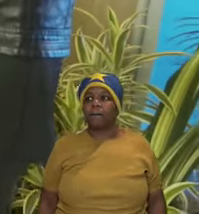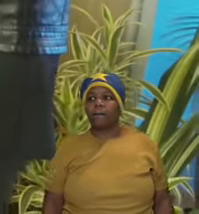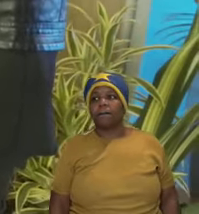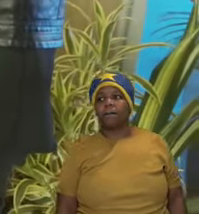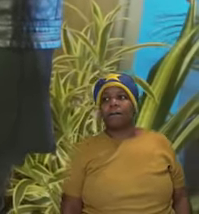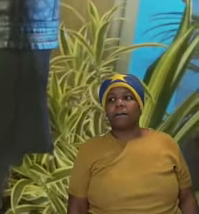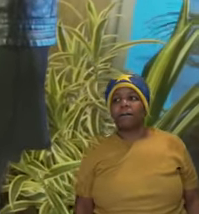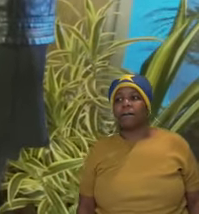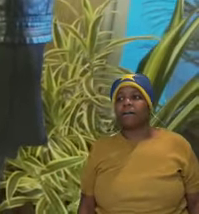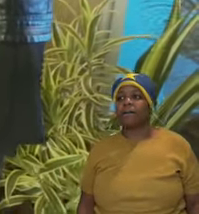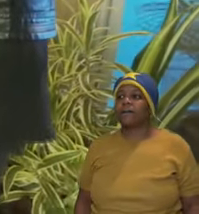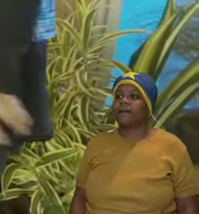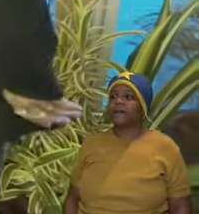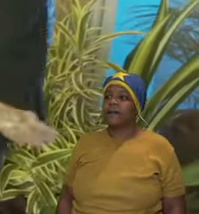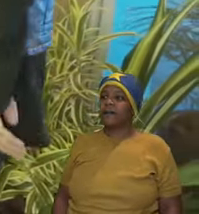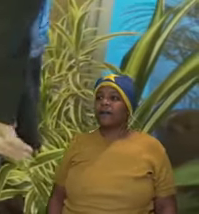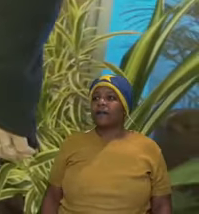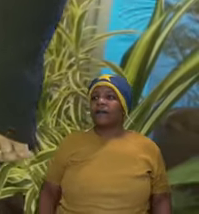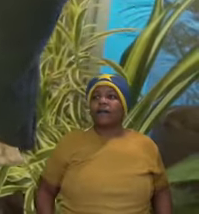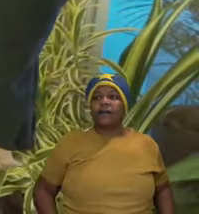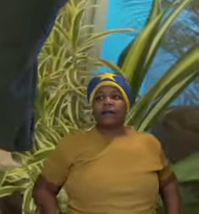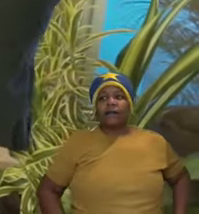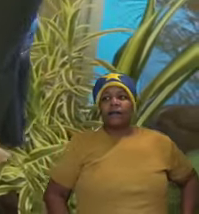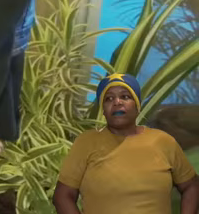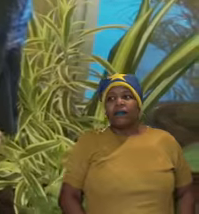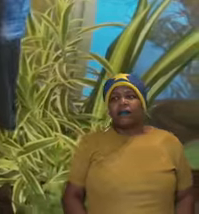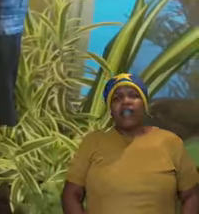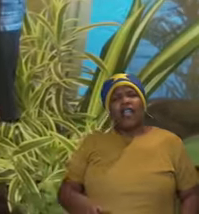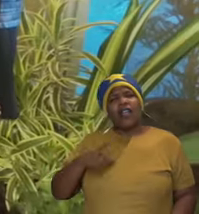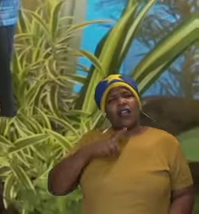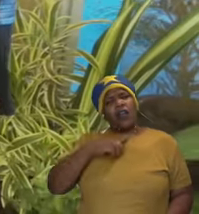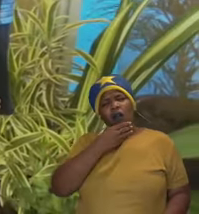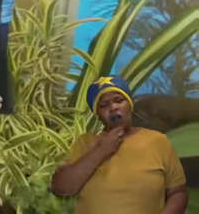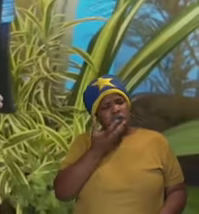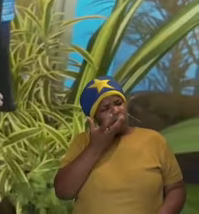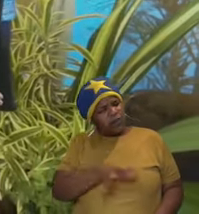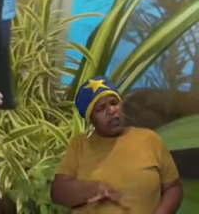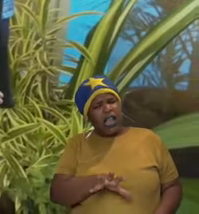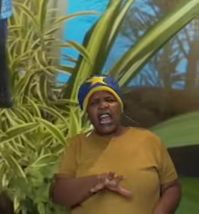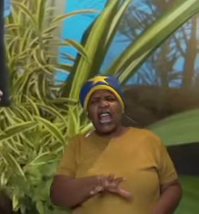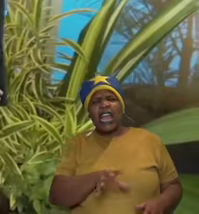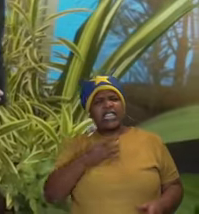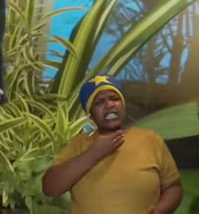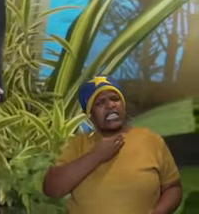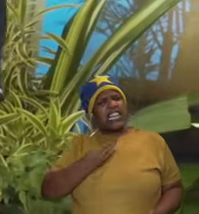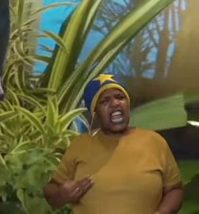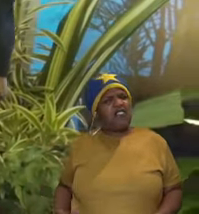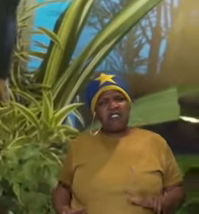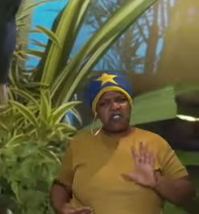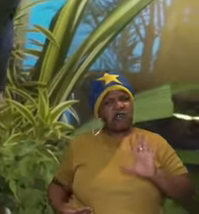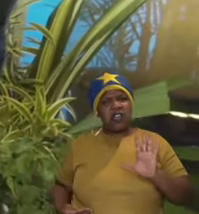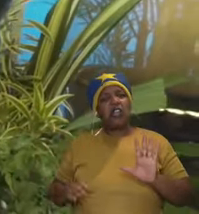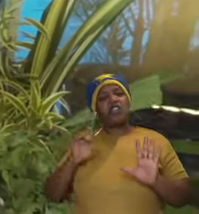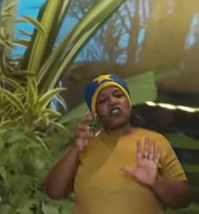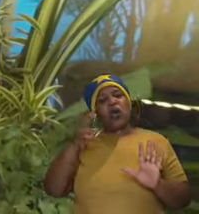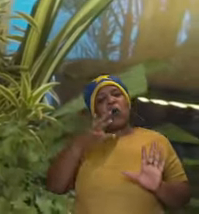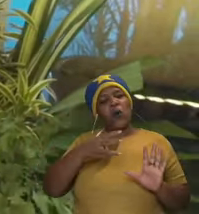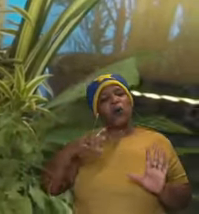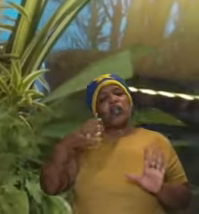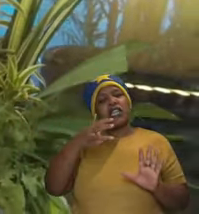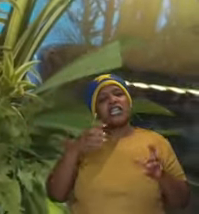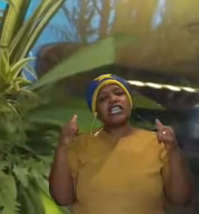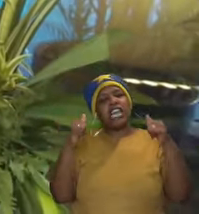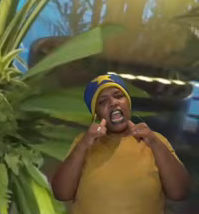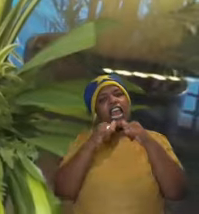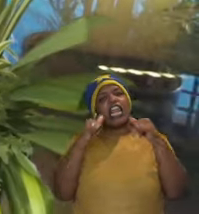Tá ligado? Ó! Vixe, é essa? Marciano não quer mais tomar cerveja, não. Só o uísque energético na